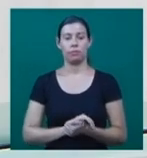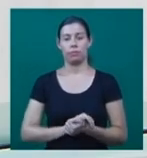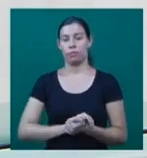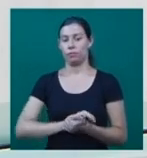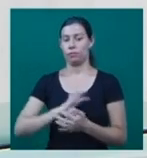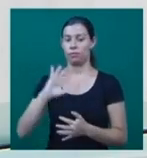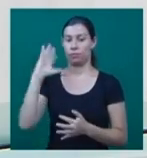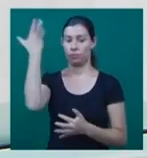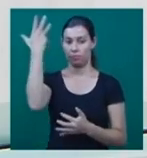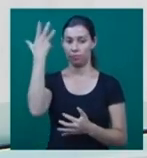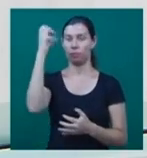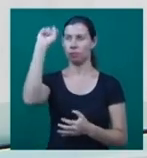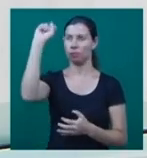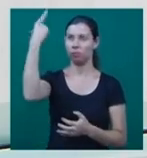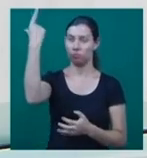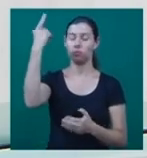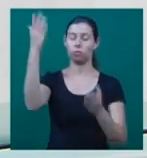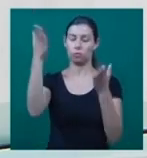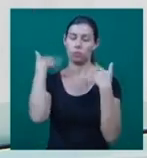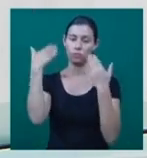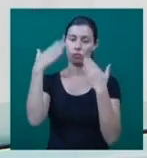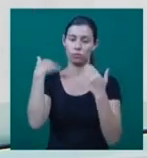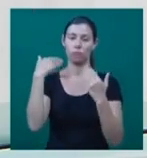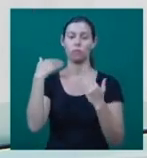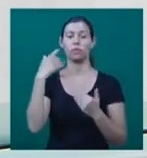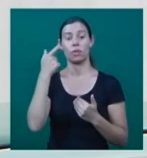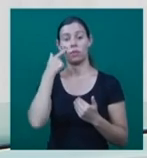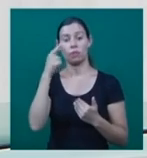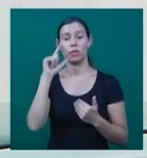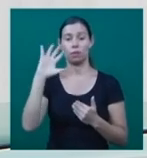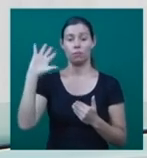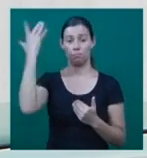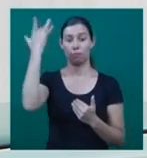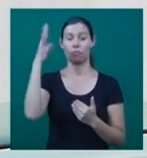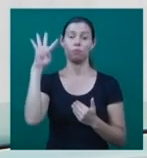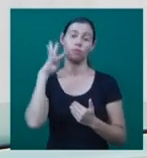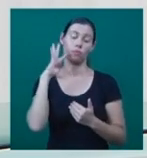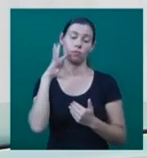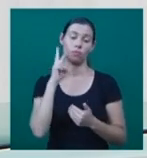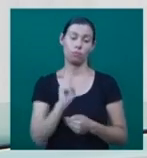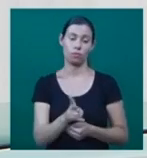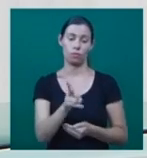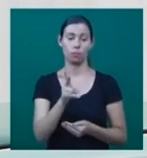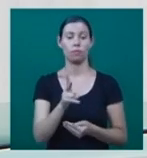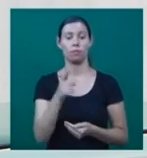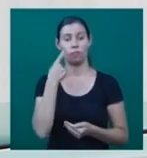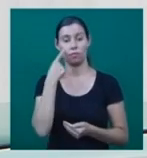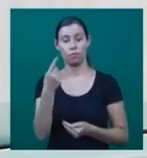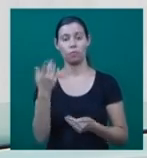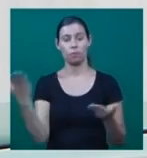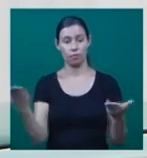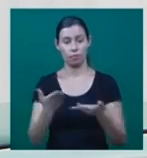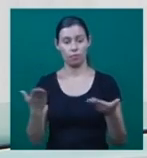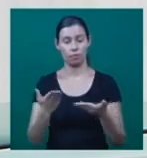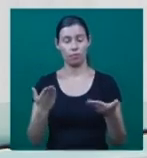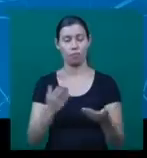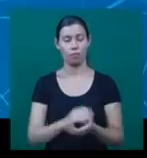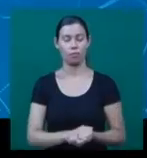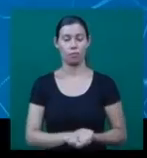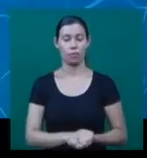começou com sol e muito calor. Vamos saber se o clima continua assim nesta quarta-feira. Vamos à previsão do tempo para algumas cidades da